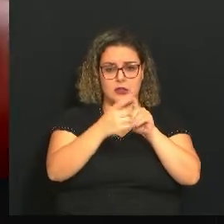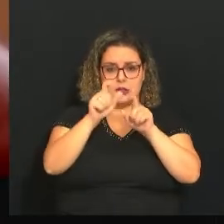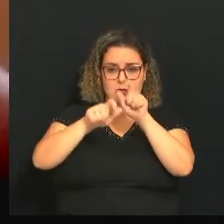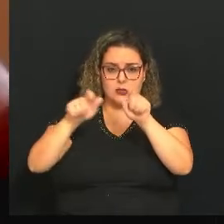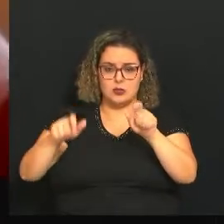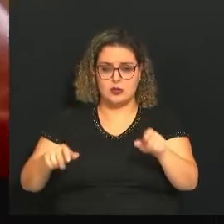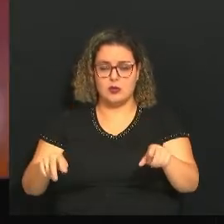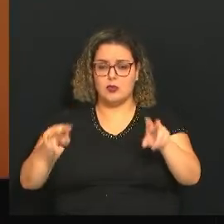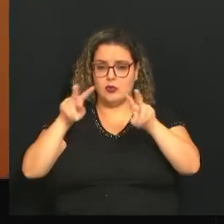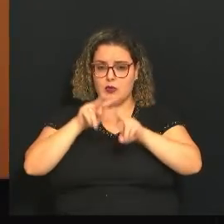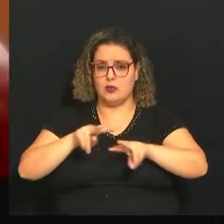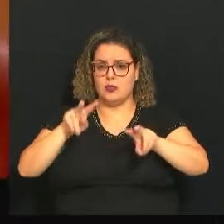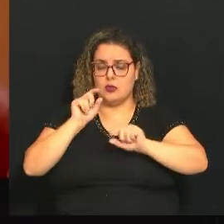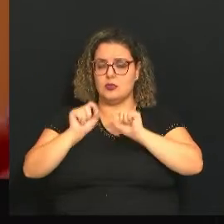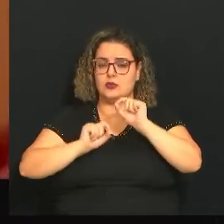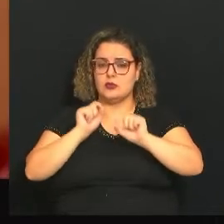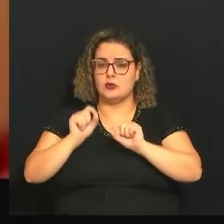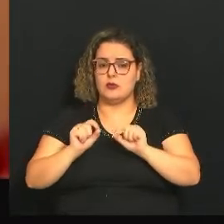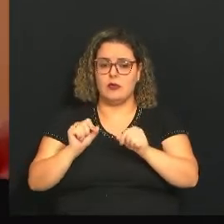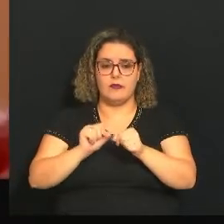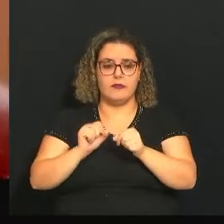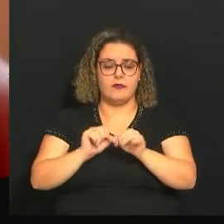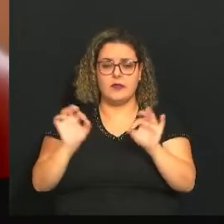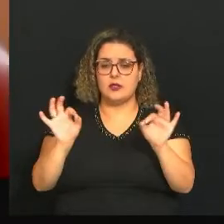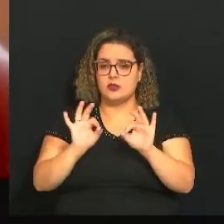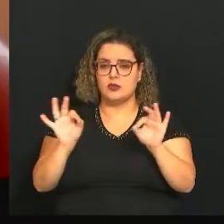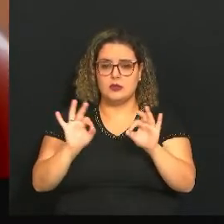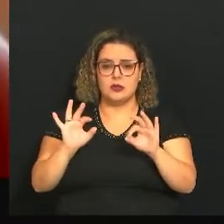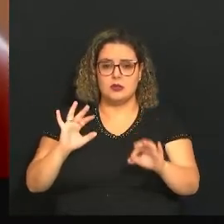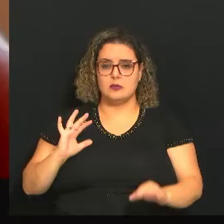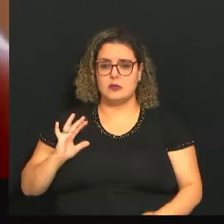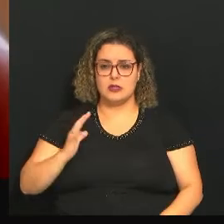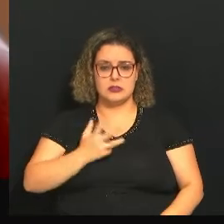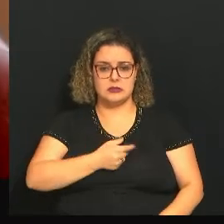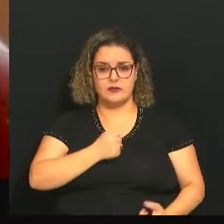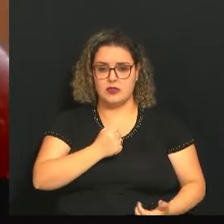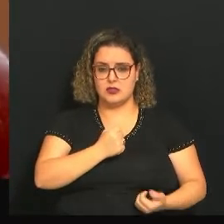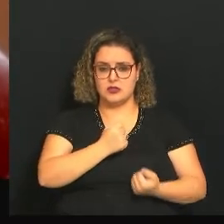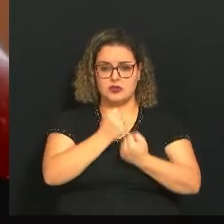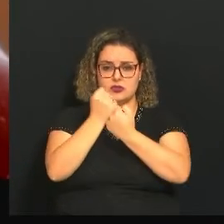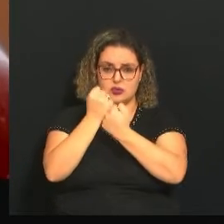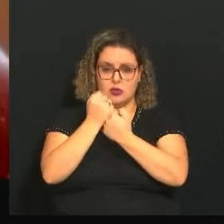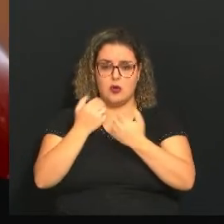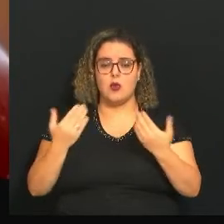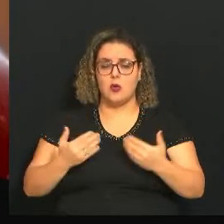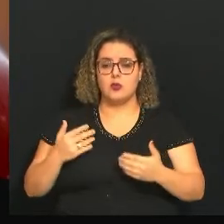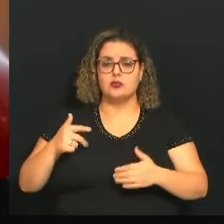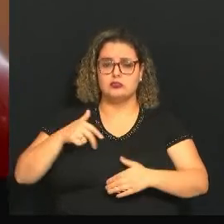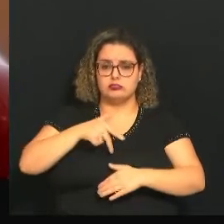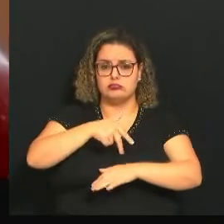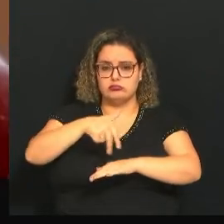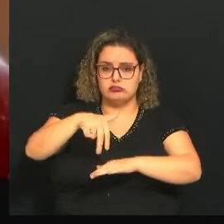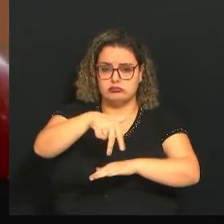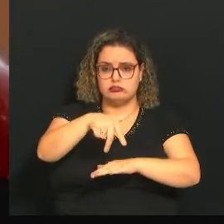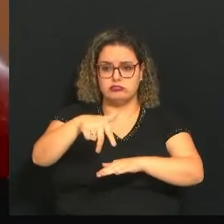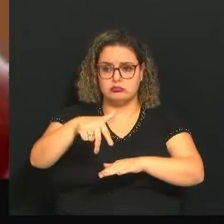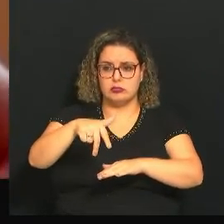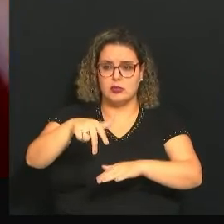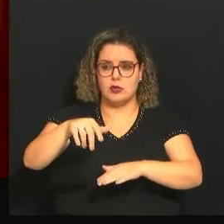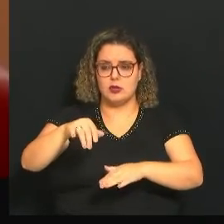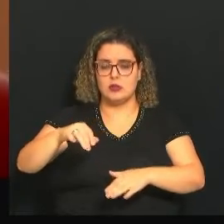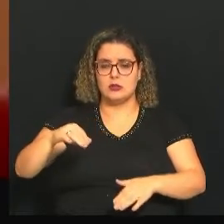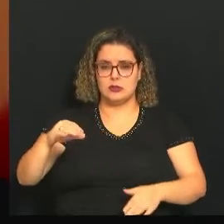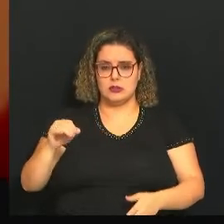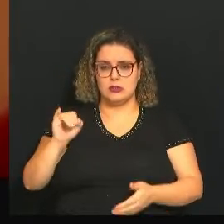olho hoje é o seguinte: como não foi feito nada para socorrer, eu até andei hoje no centro da cidade, subi a Doutor Quirino, que eu morei muitos anos no